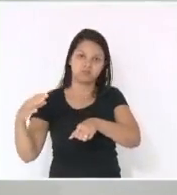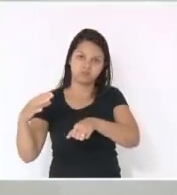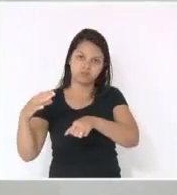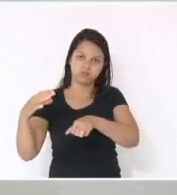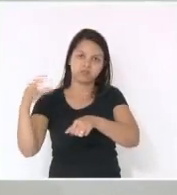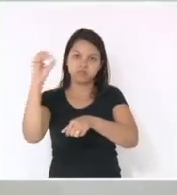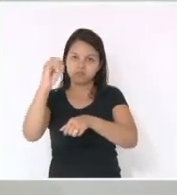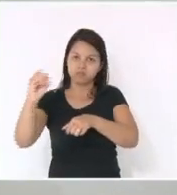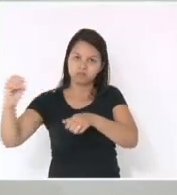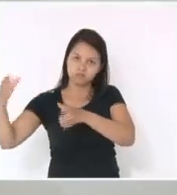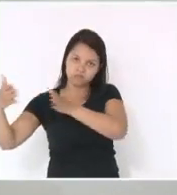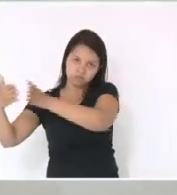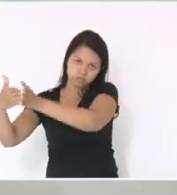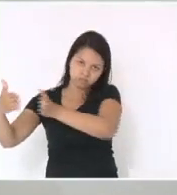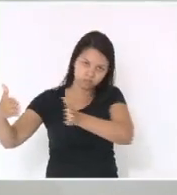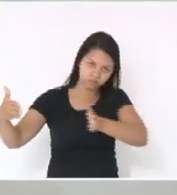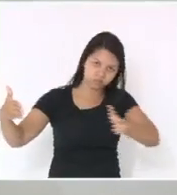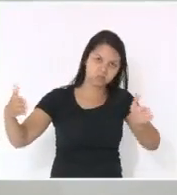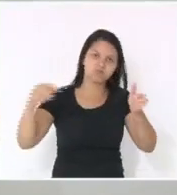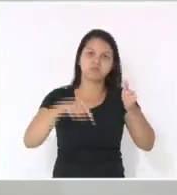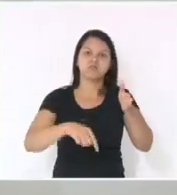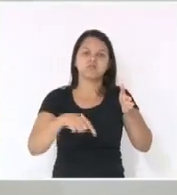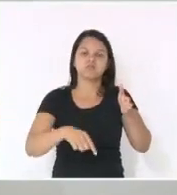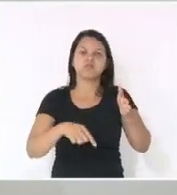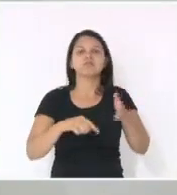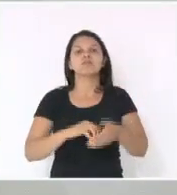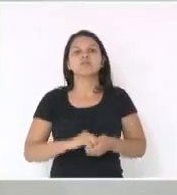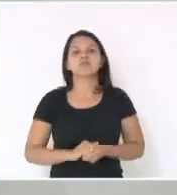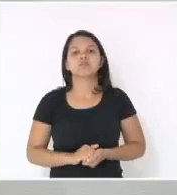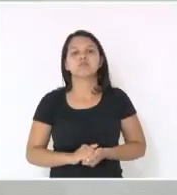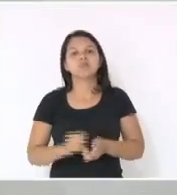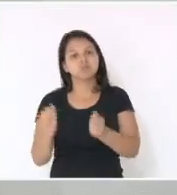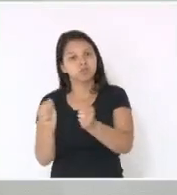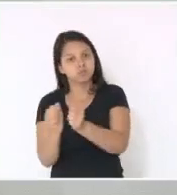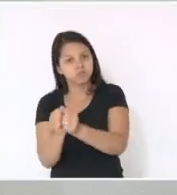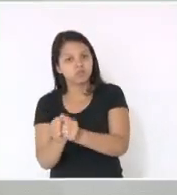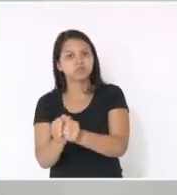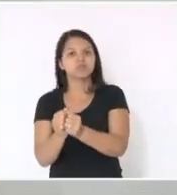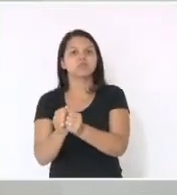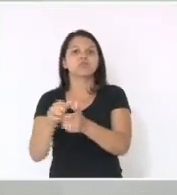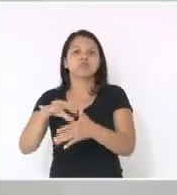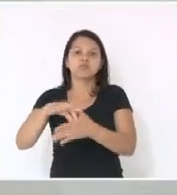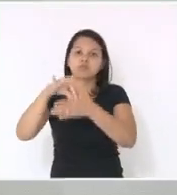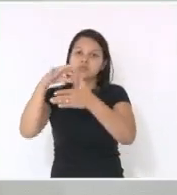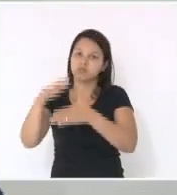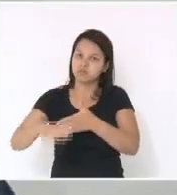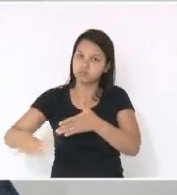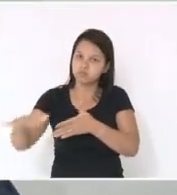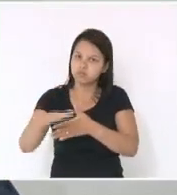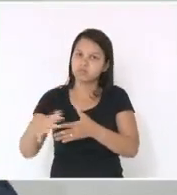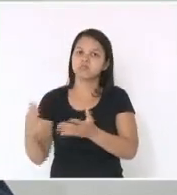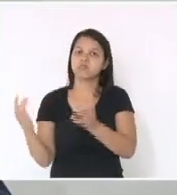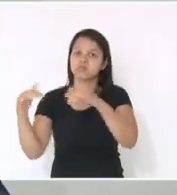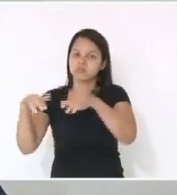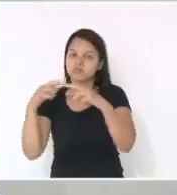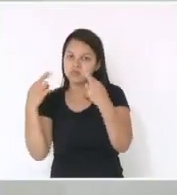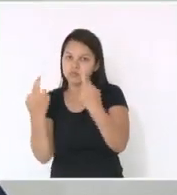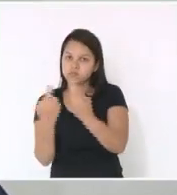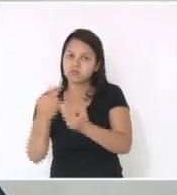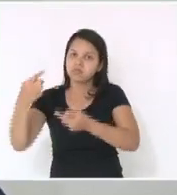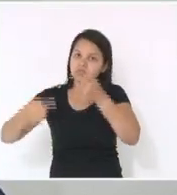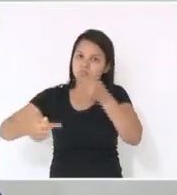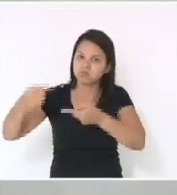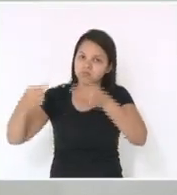cá, onde, juntamente com lideranças locais, fizemos uma reunião, debatemos assuntos